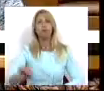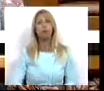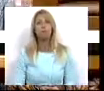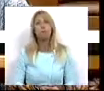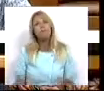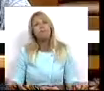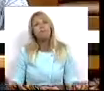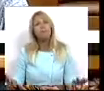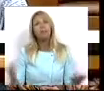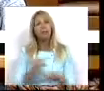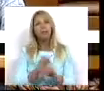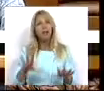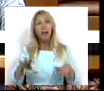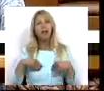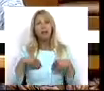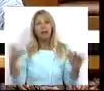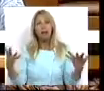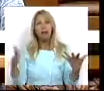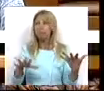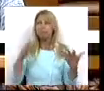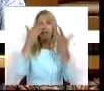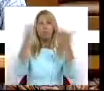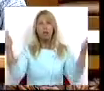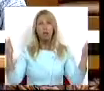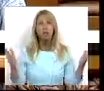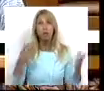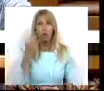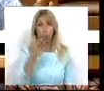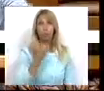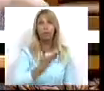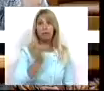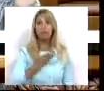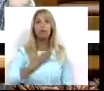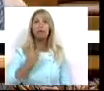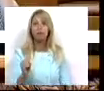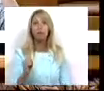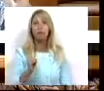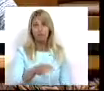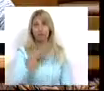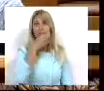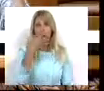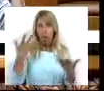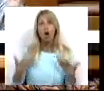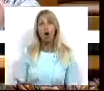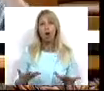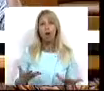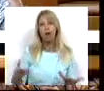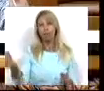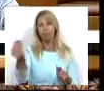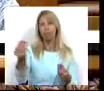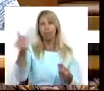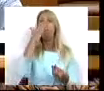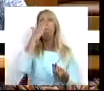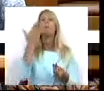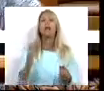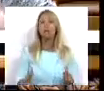absolutamente inqualificável numa democracia. O PSD e o CDS falam de tal modo agora que parecem